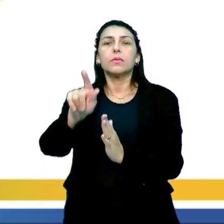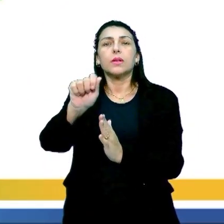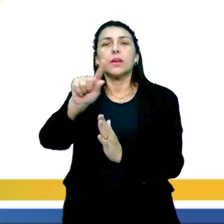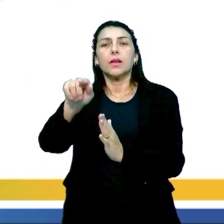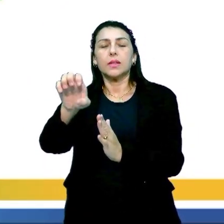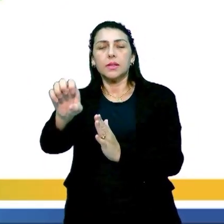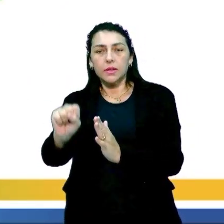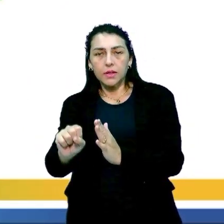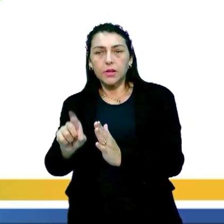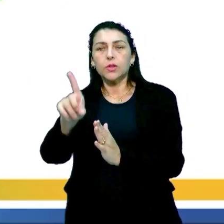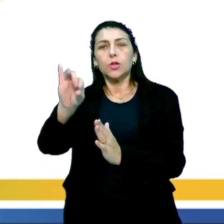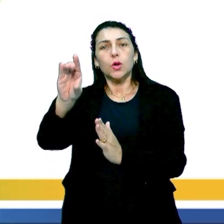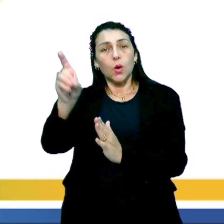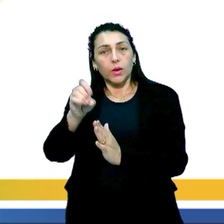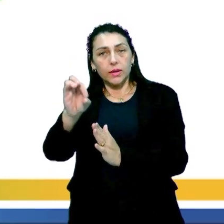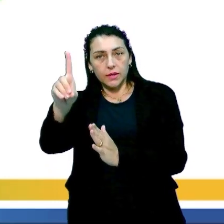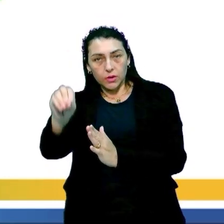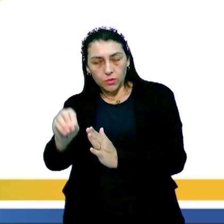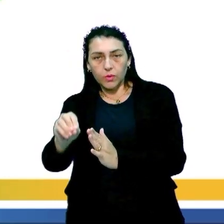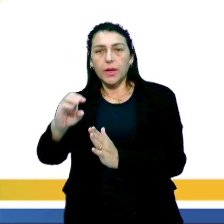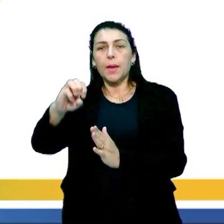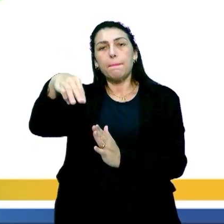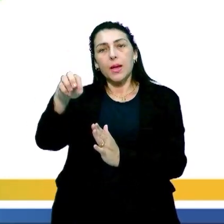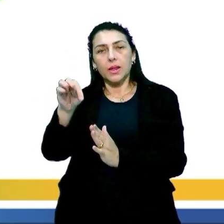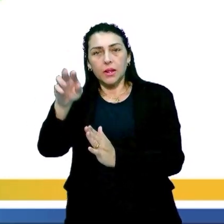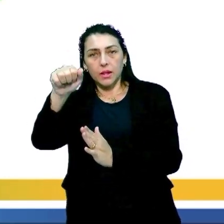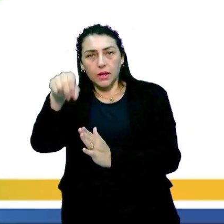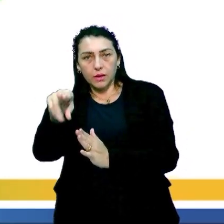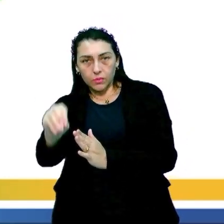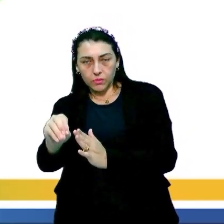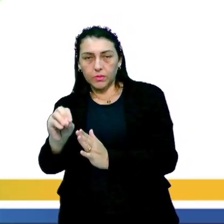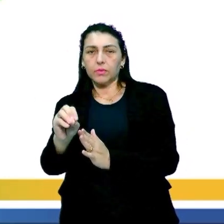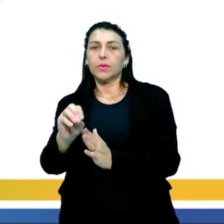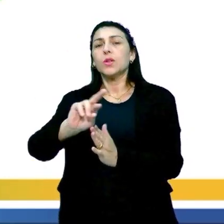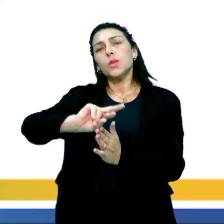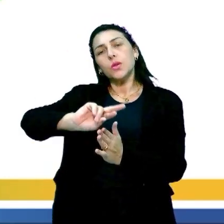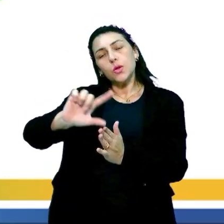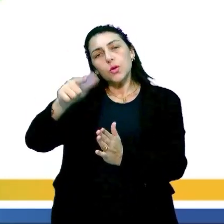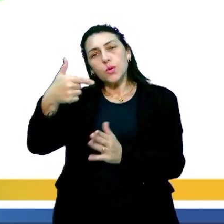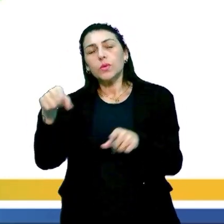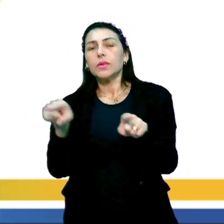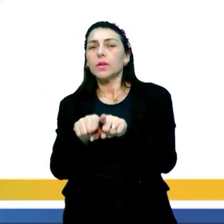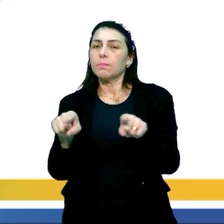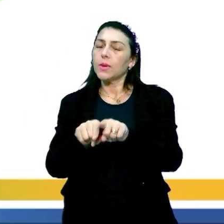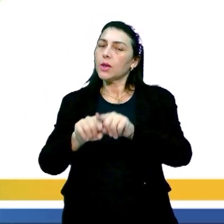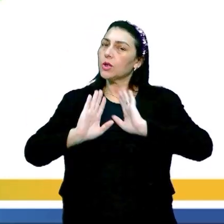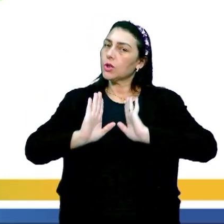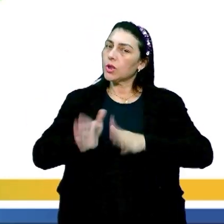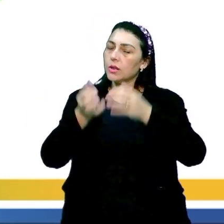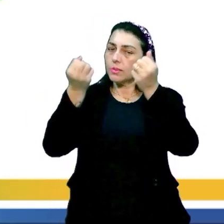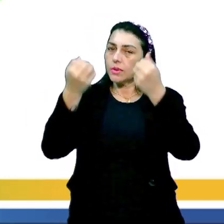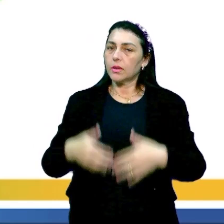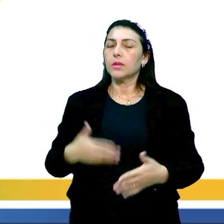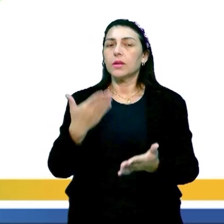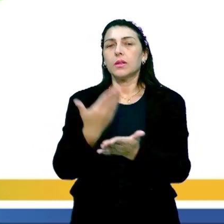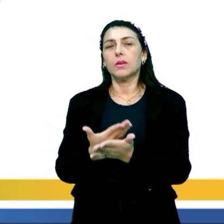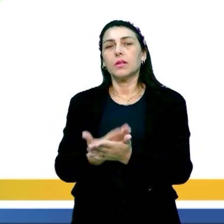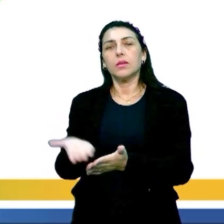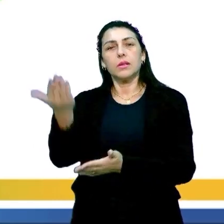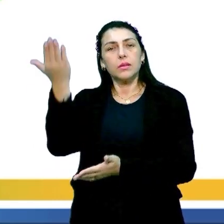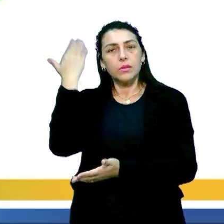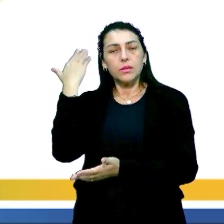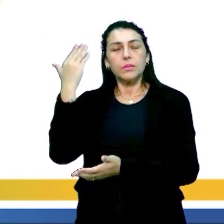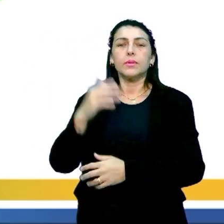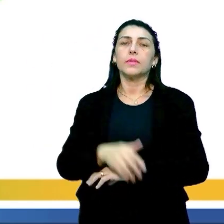gases dióxido de carbono e metano, dentre outros gases que nós já falamos em